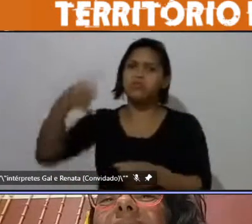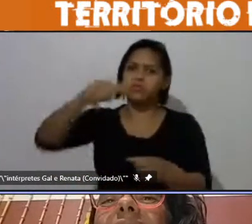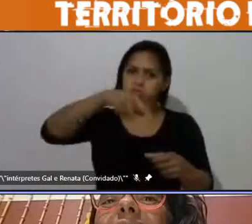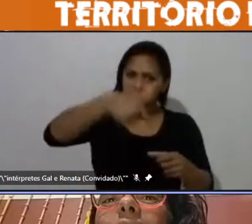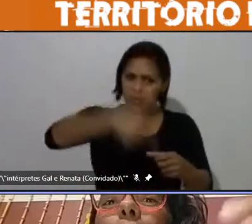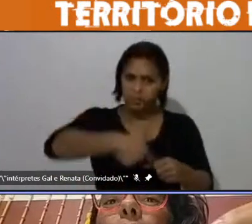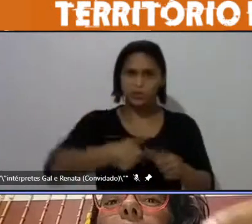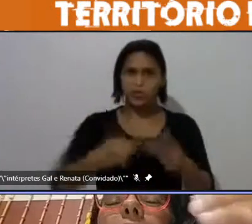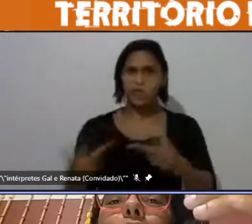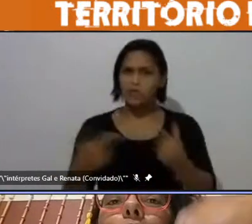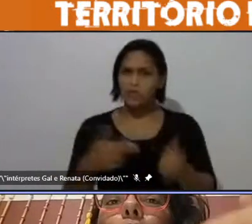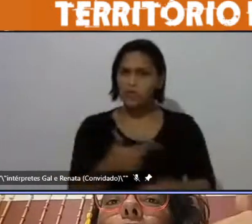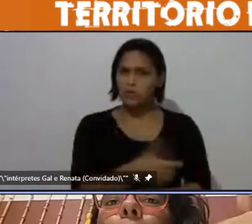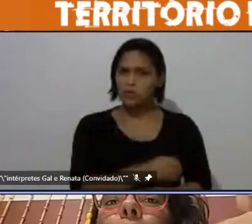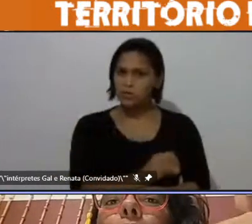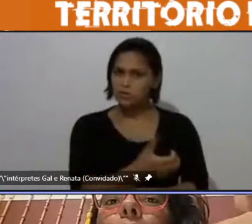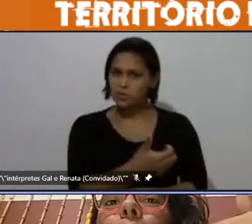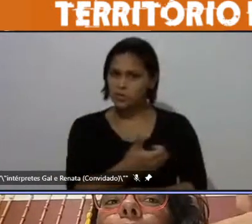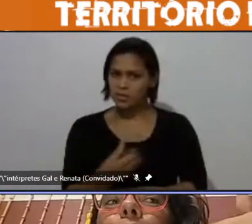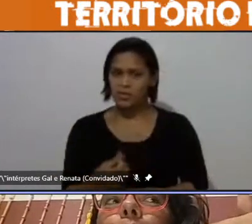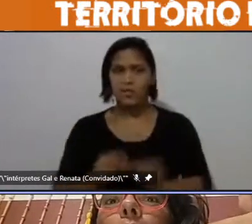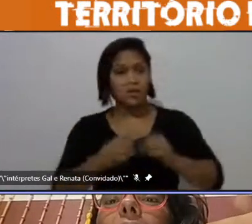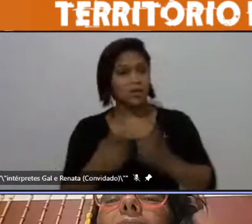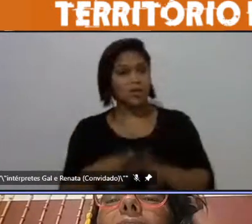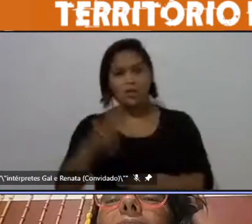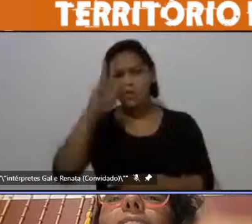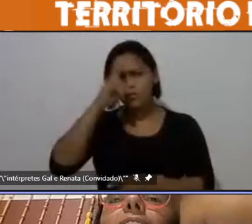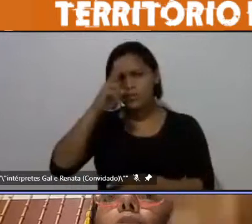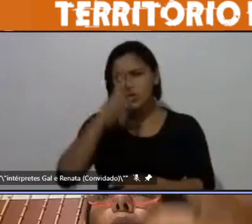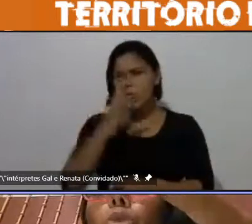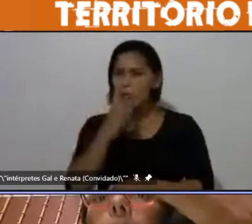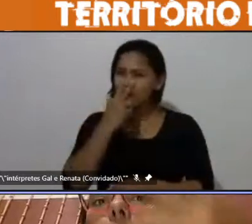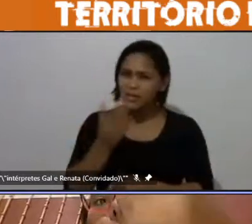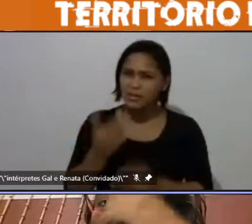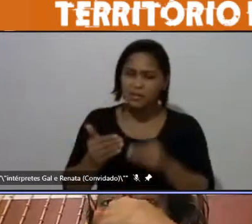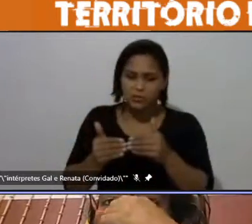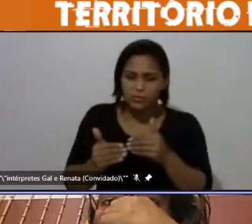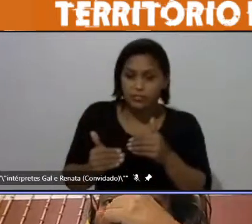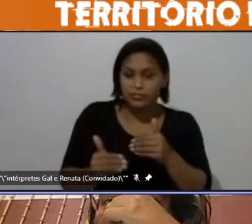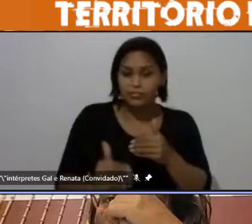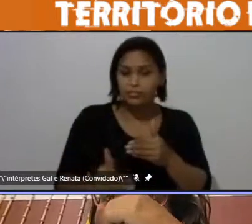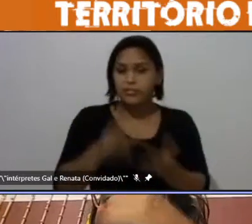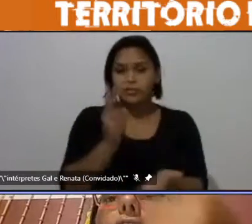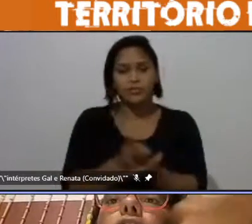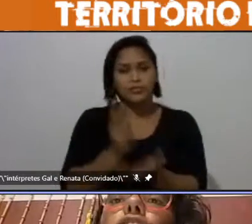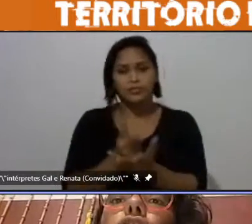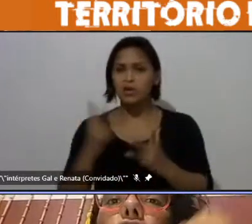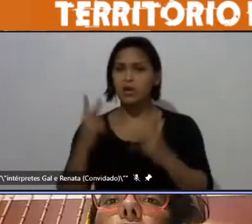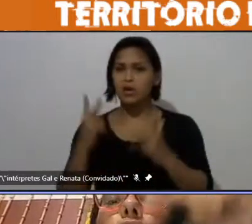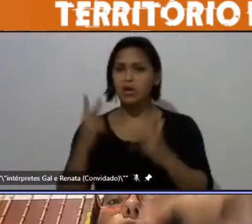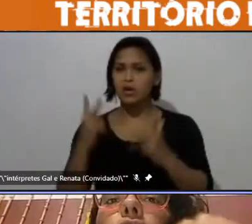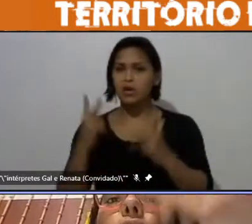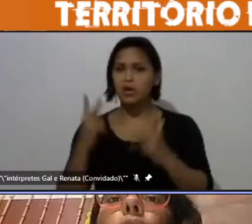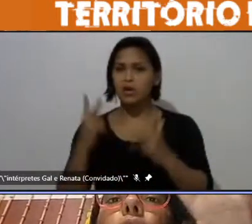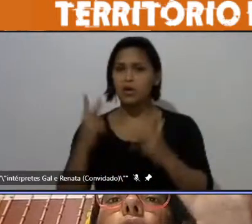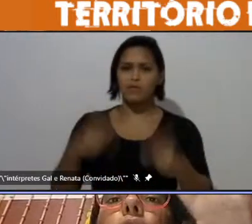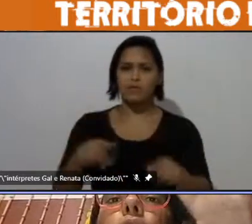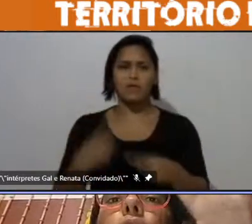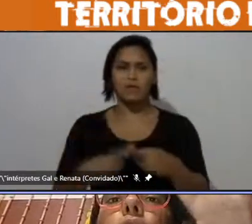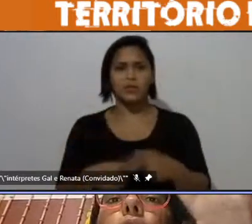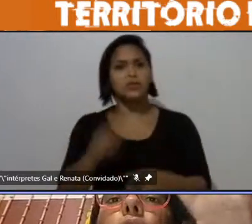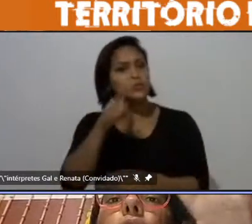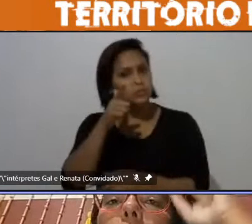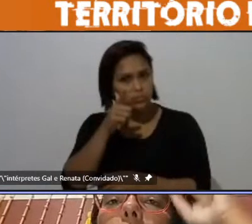2016, né? Então, essa história parece que não muda, né? Porque a gente tinha